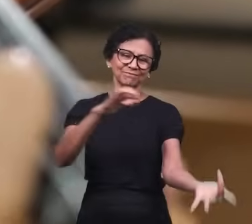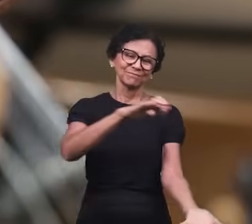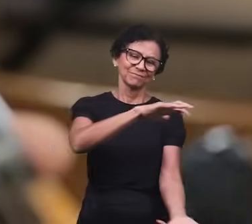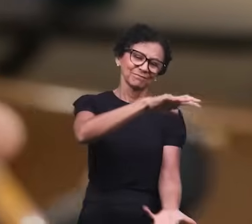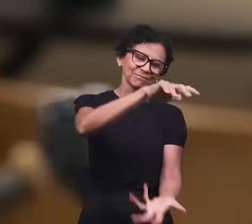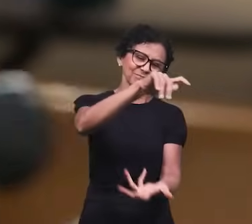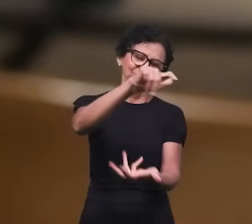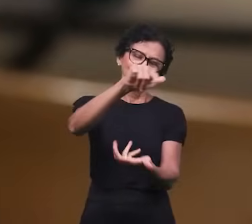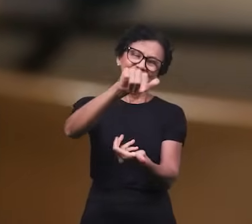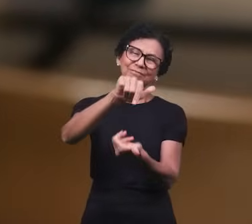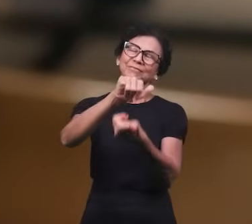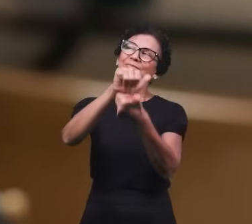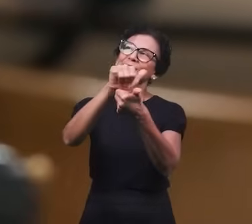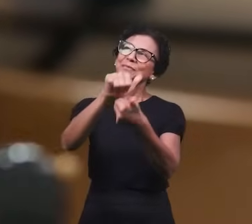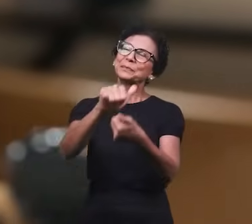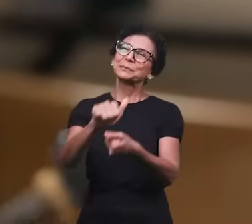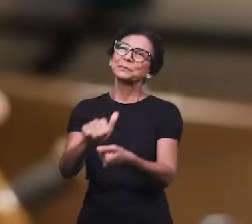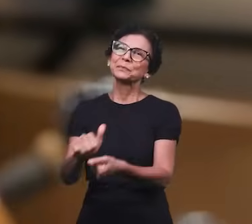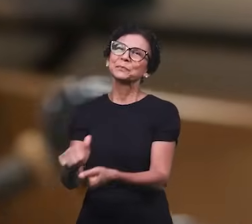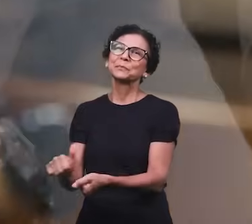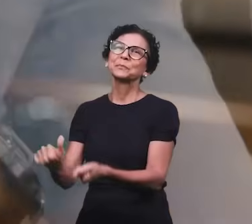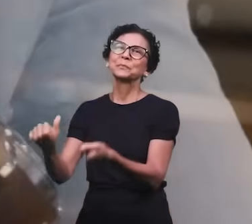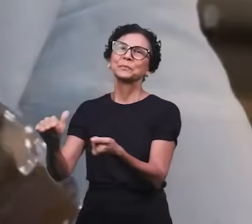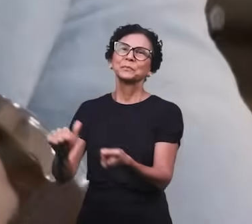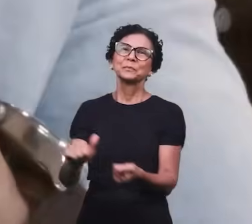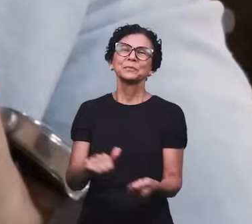sobre toda a terra.